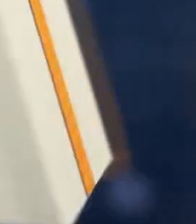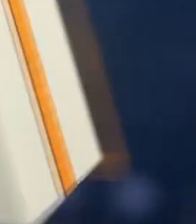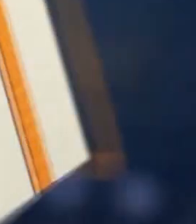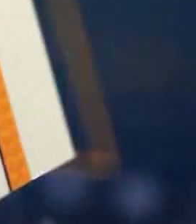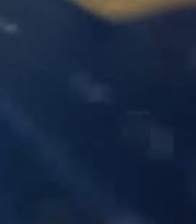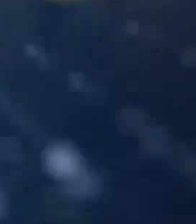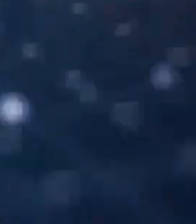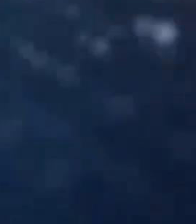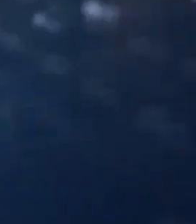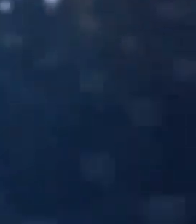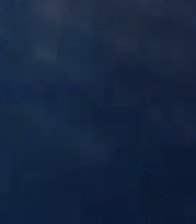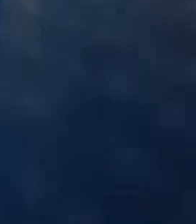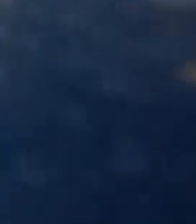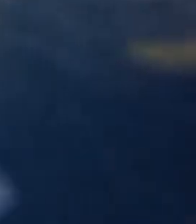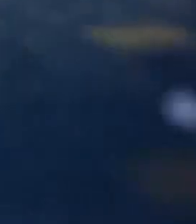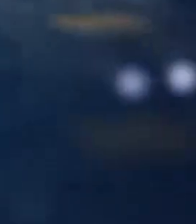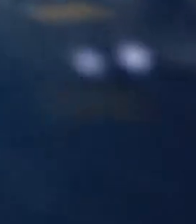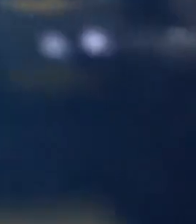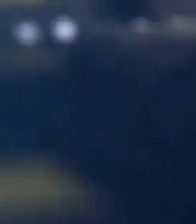E aí